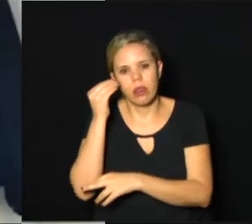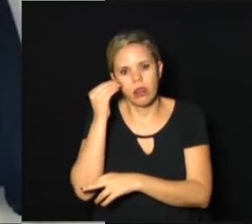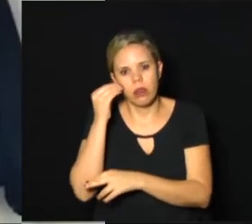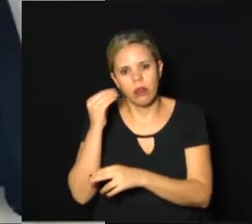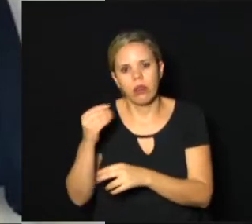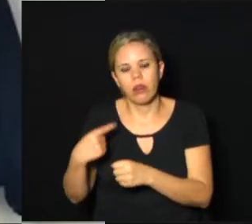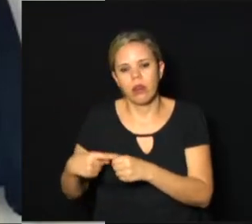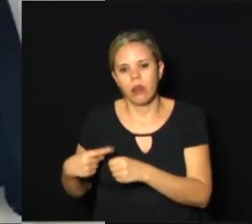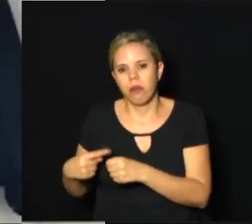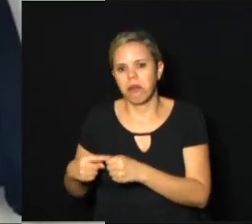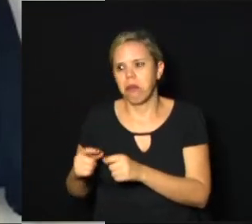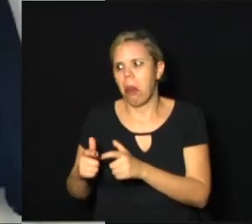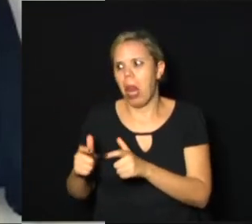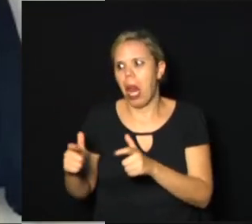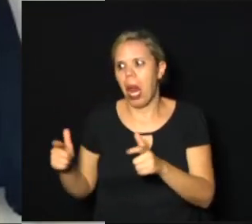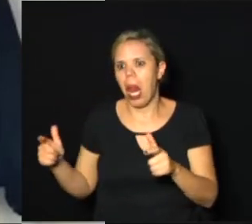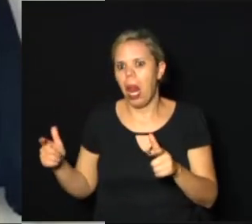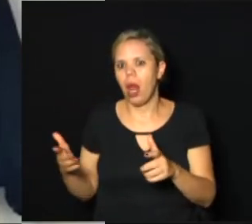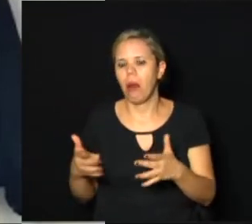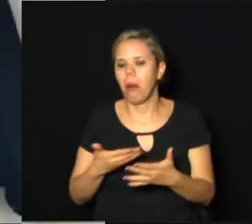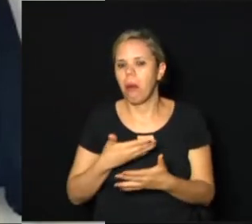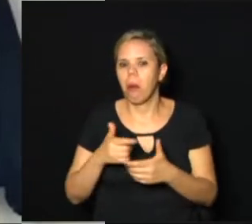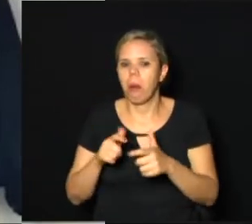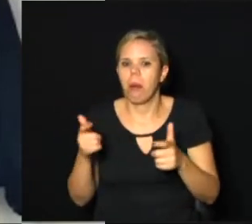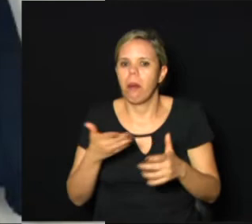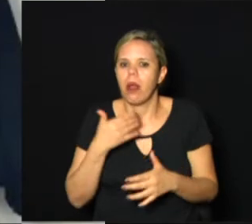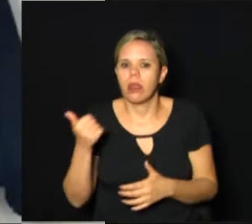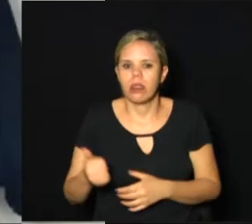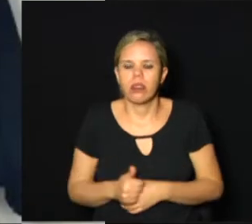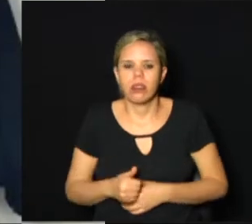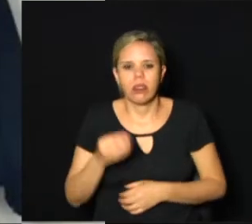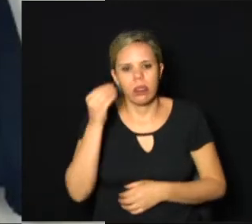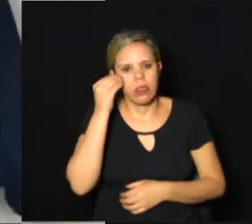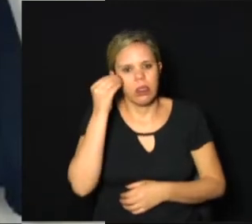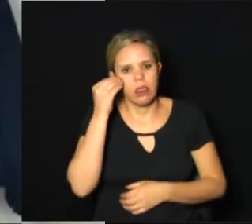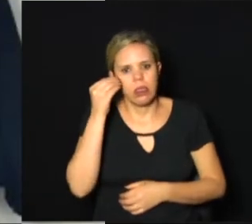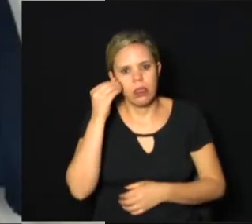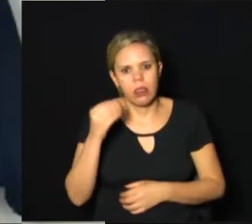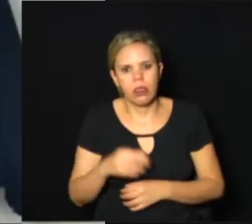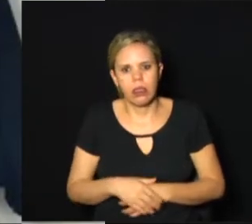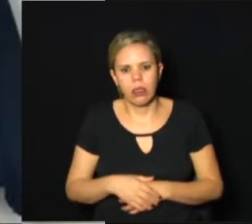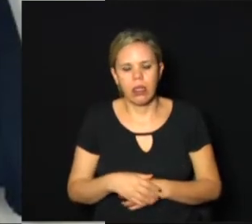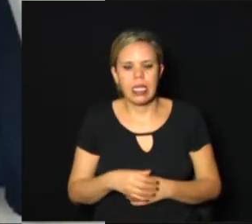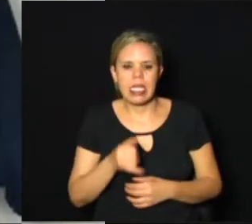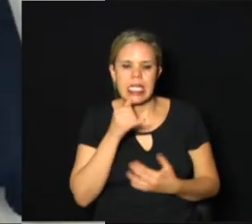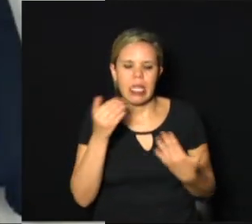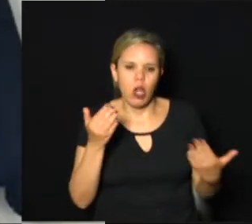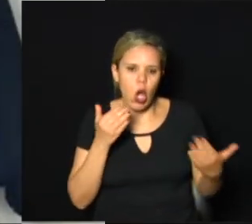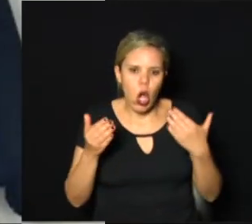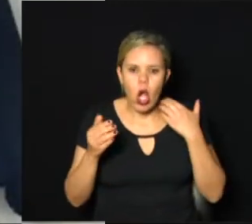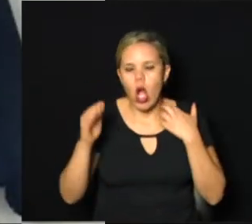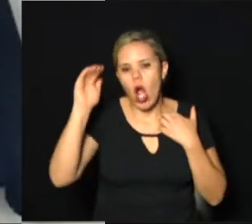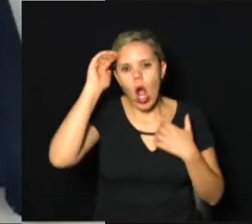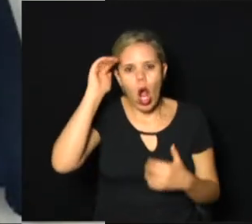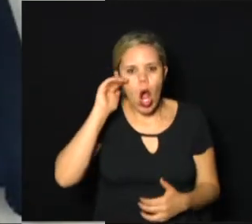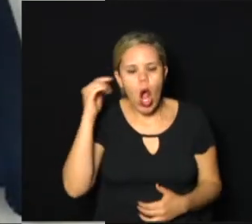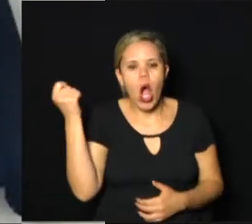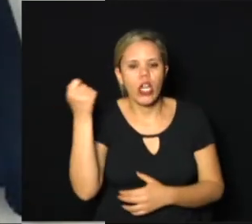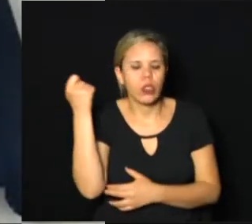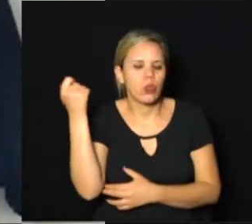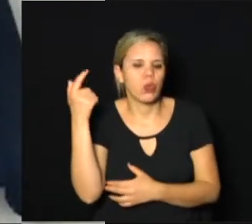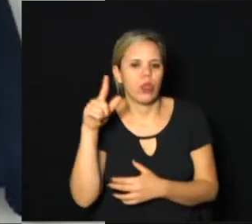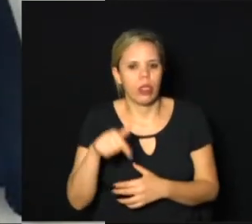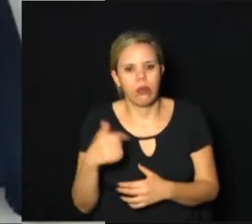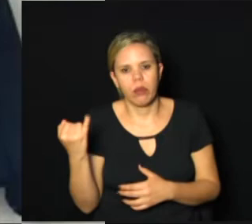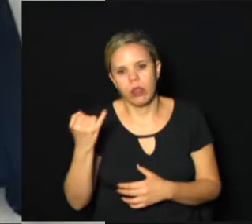âmbito municipal muito mais eficaz. Hoje, Araraquara tem índices de testagem similares aos da Coreia do Sul. Né? E isso é